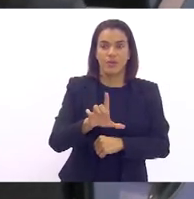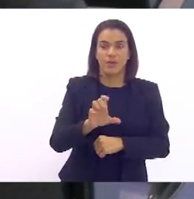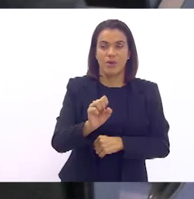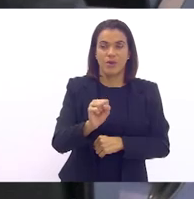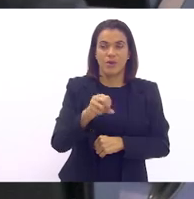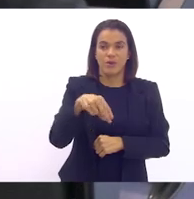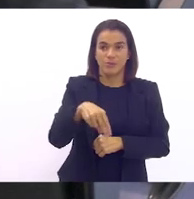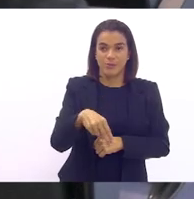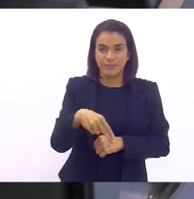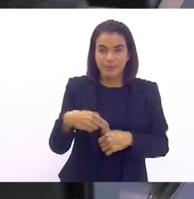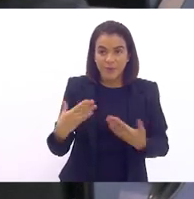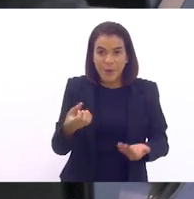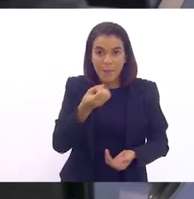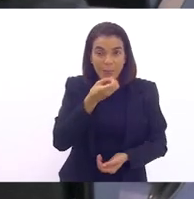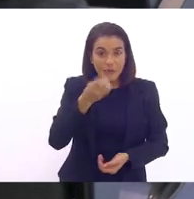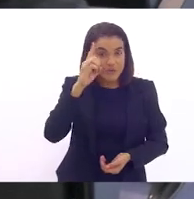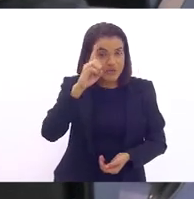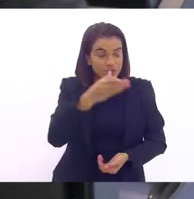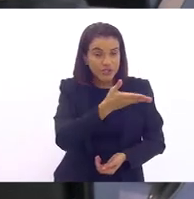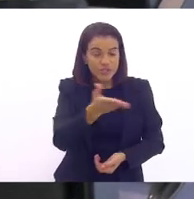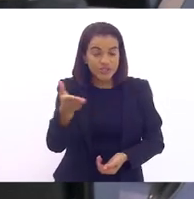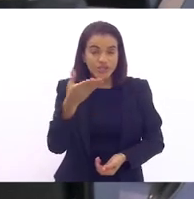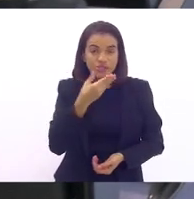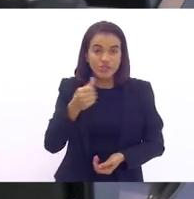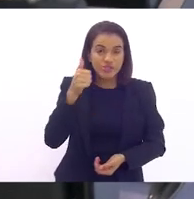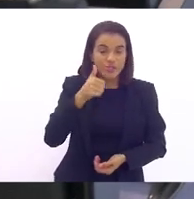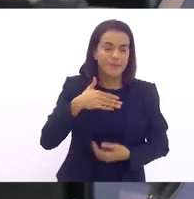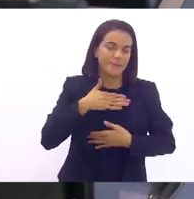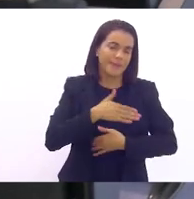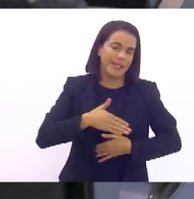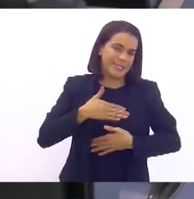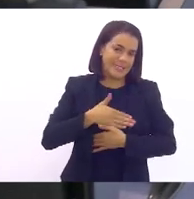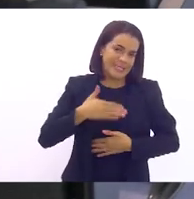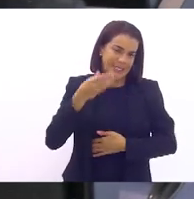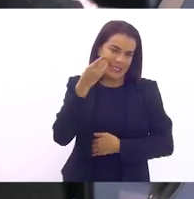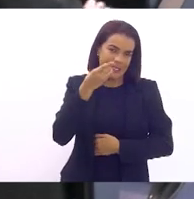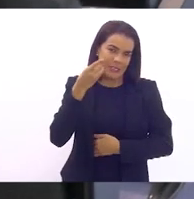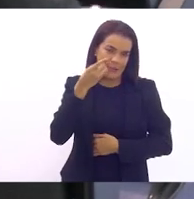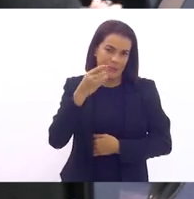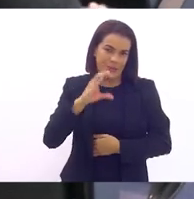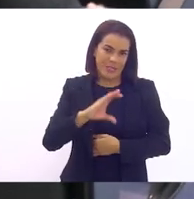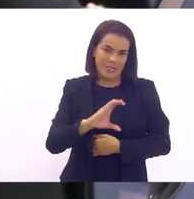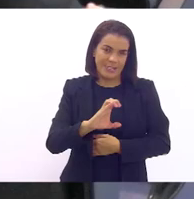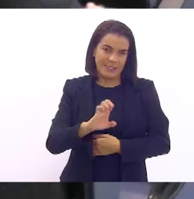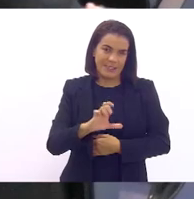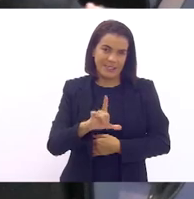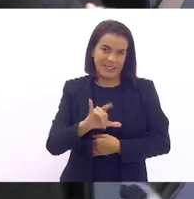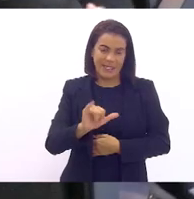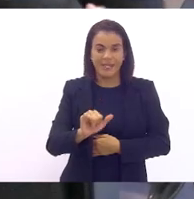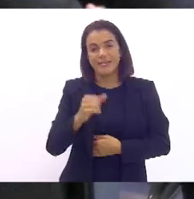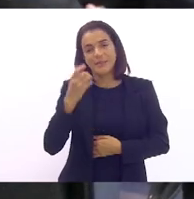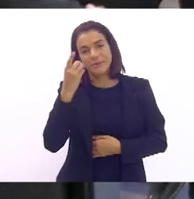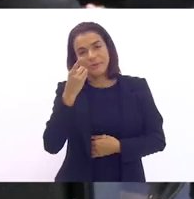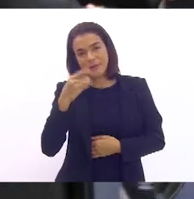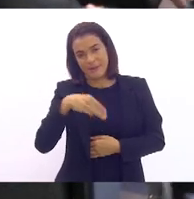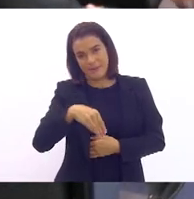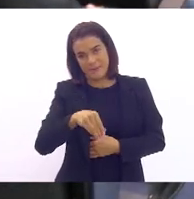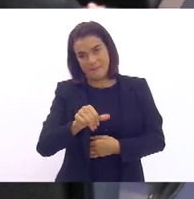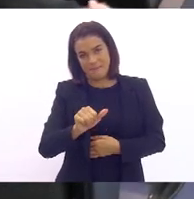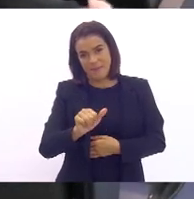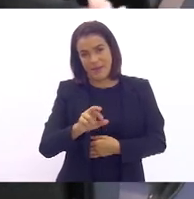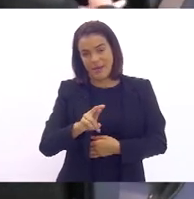bom eh Bom dia a todas e todos prazer est aqui deputada Célia Jordão deputada Marta